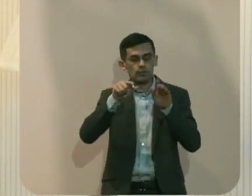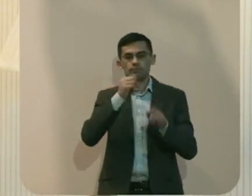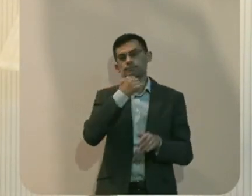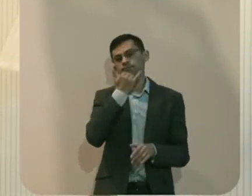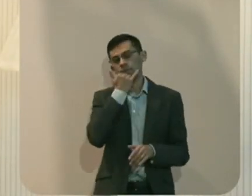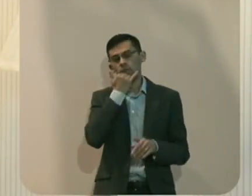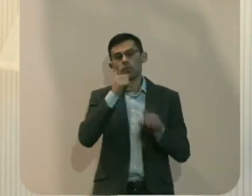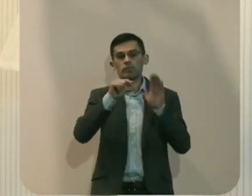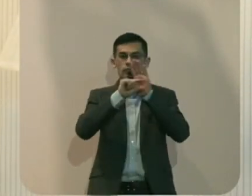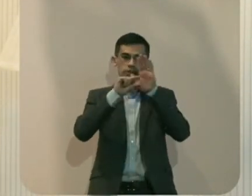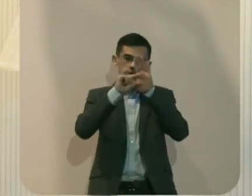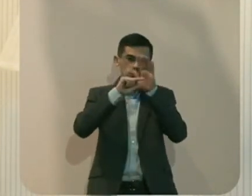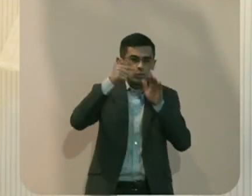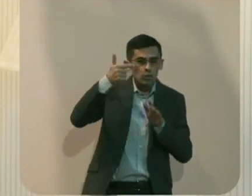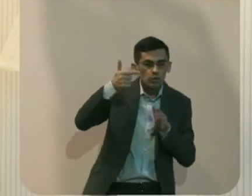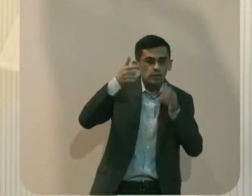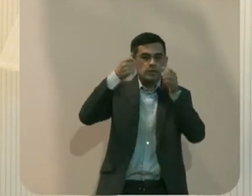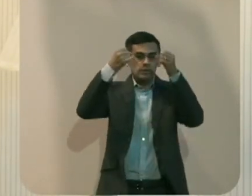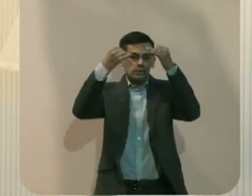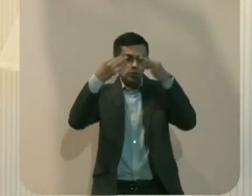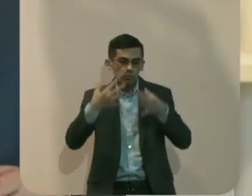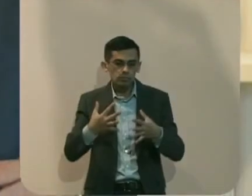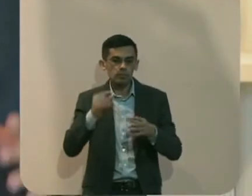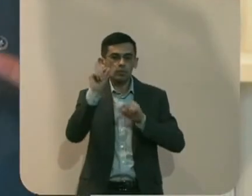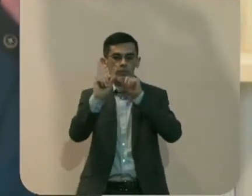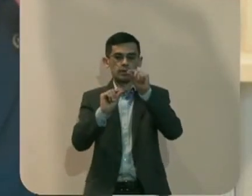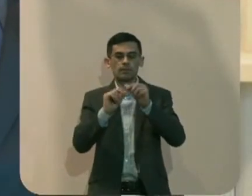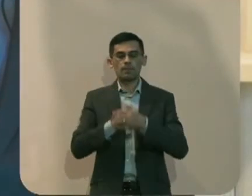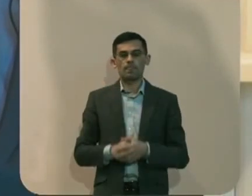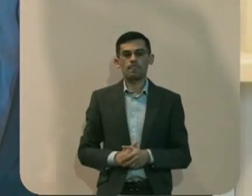no versículo 2, a gente encontra o seguinte: